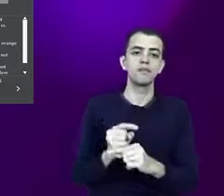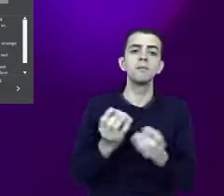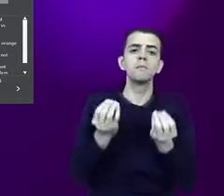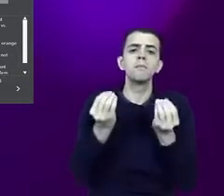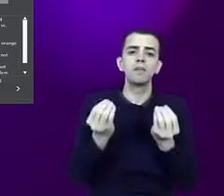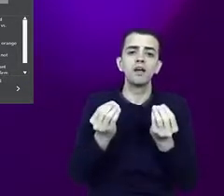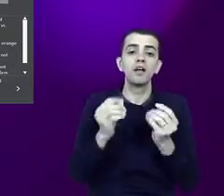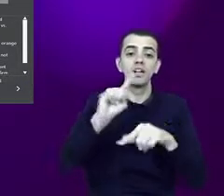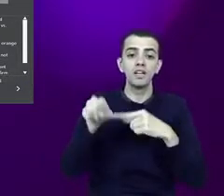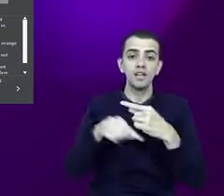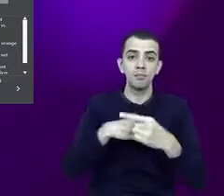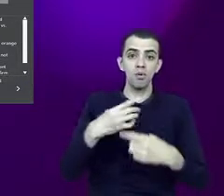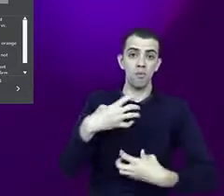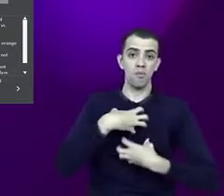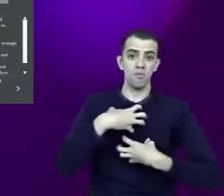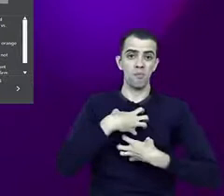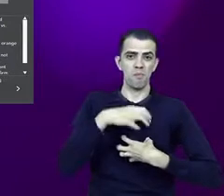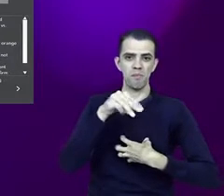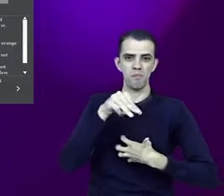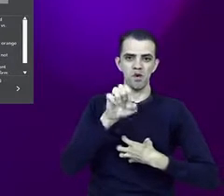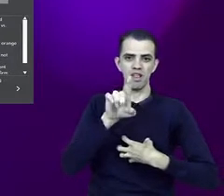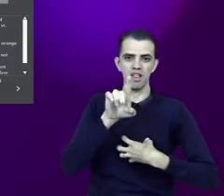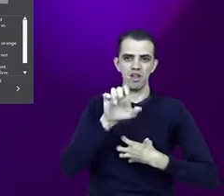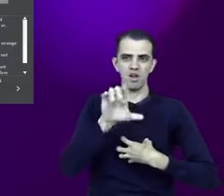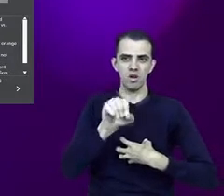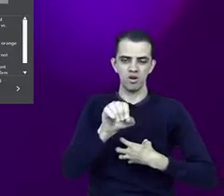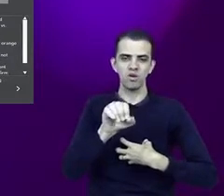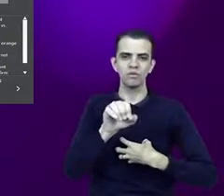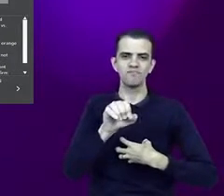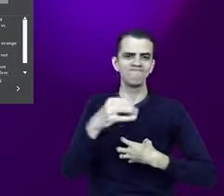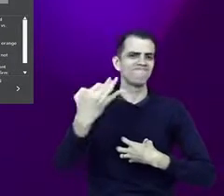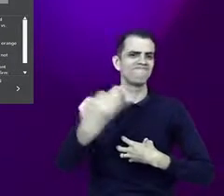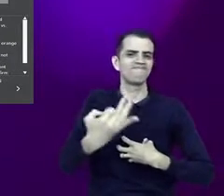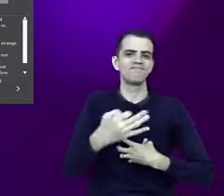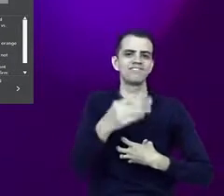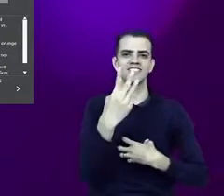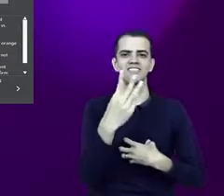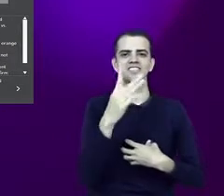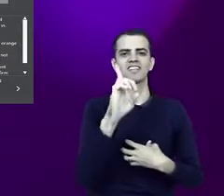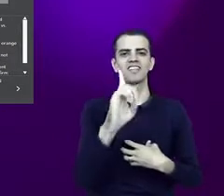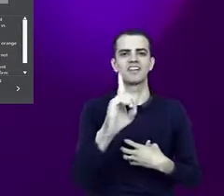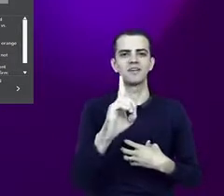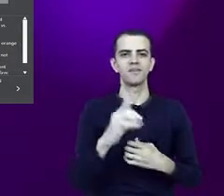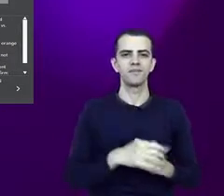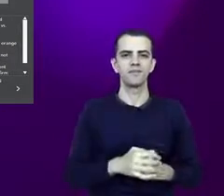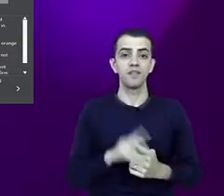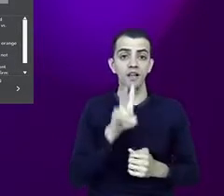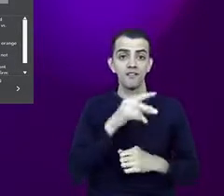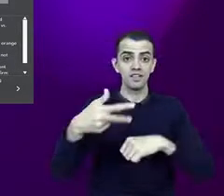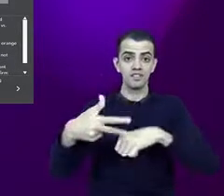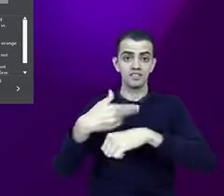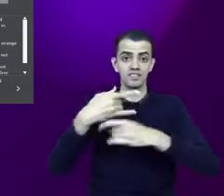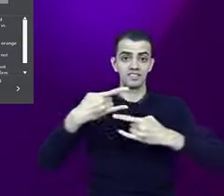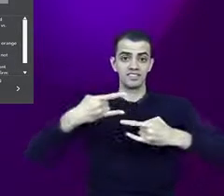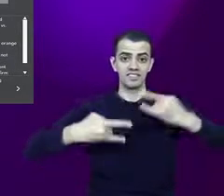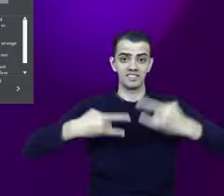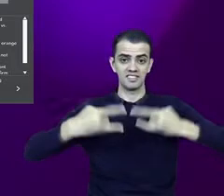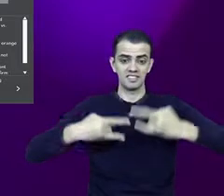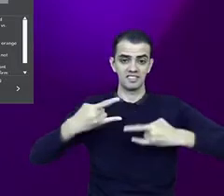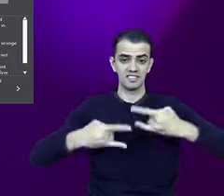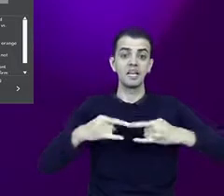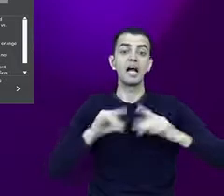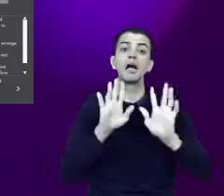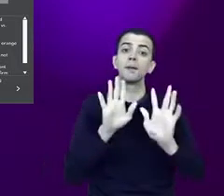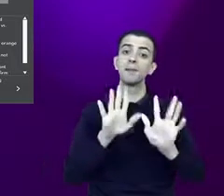um modelo virtual perfeito. Cirurgia robótica, a gente está operando no modelo real,